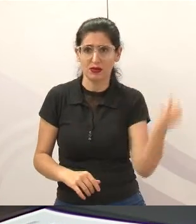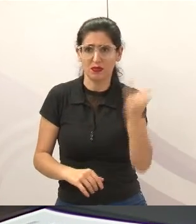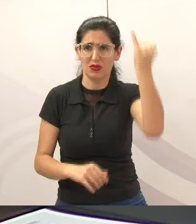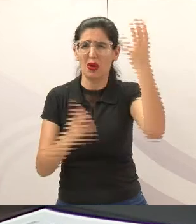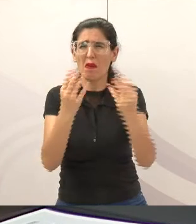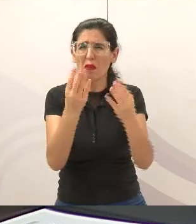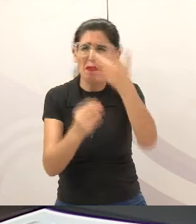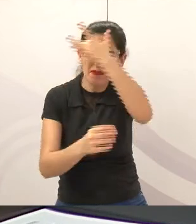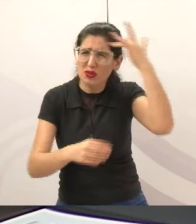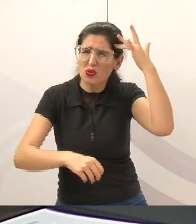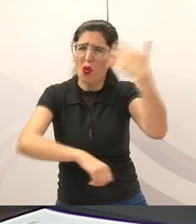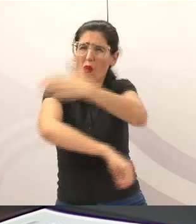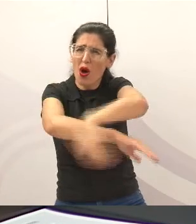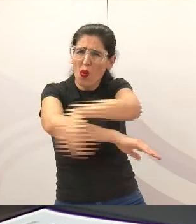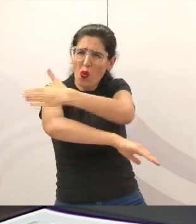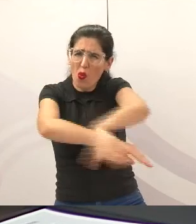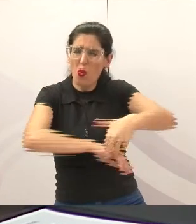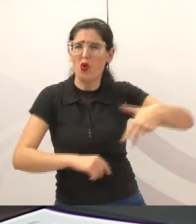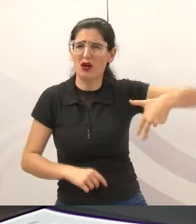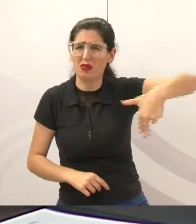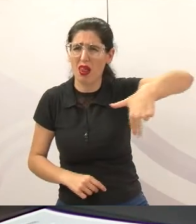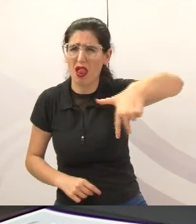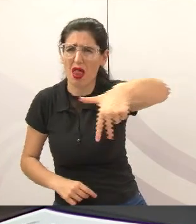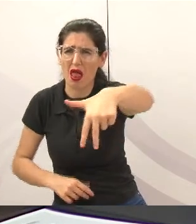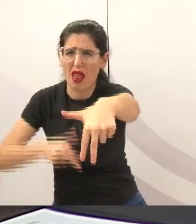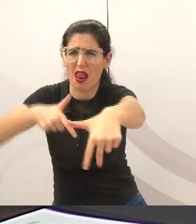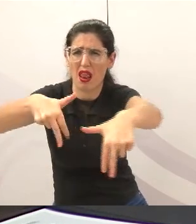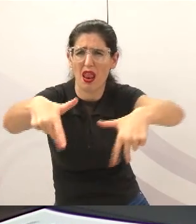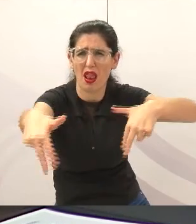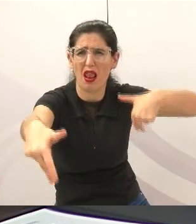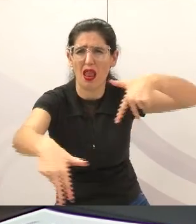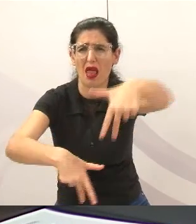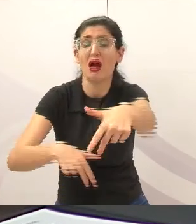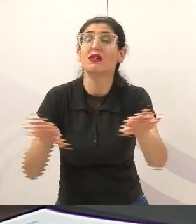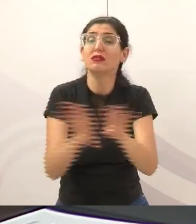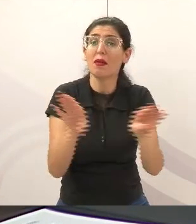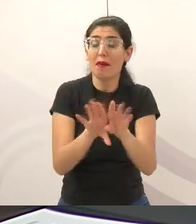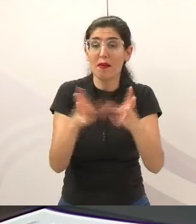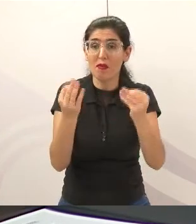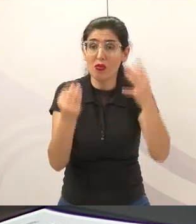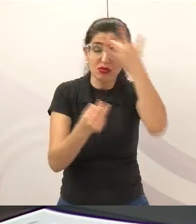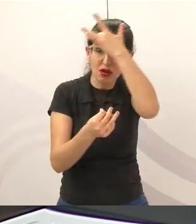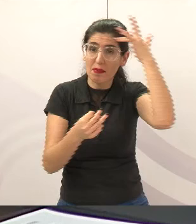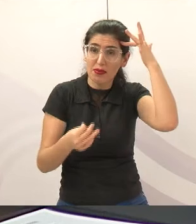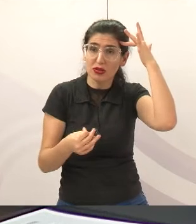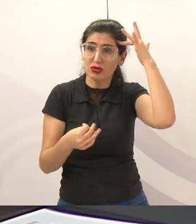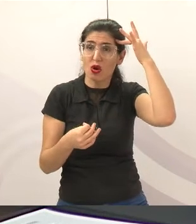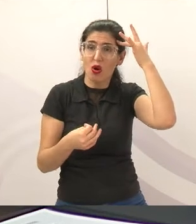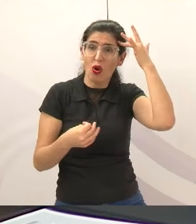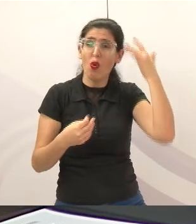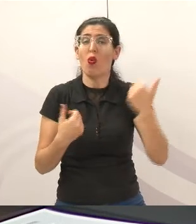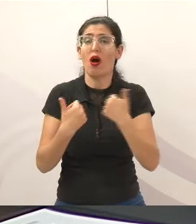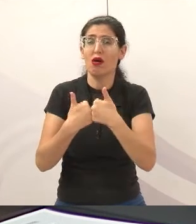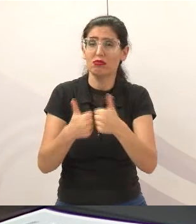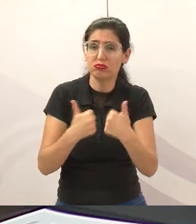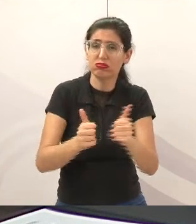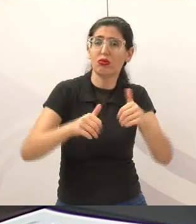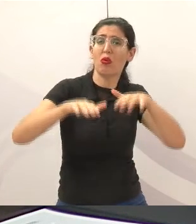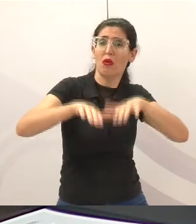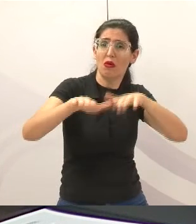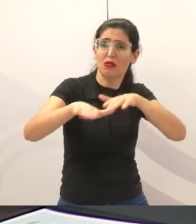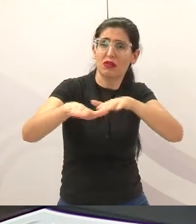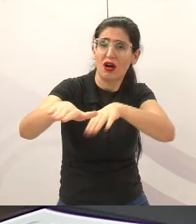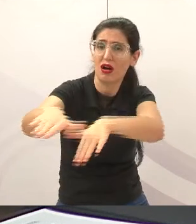tem que reforçar nos equipamentos que vai favorecer, proteger a minha vida de quem está do lado. Então, se a gente